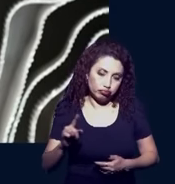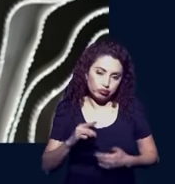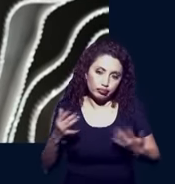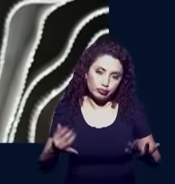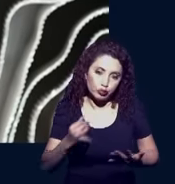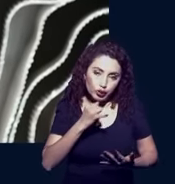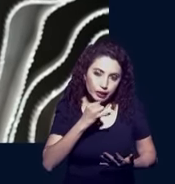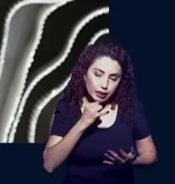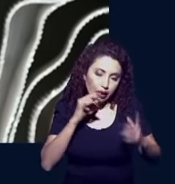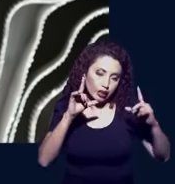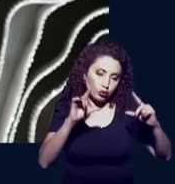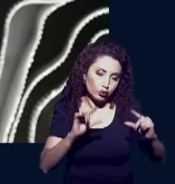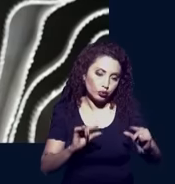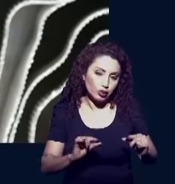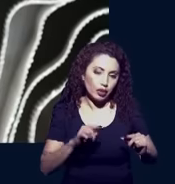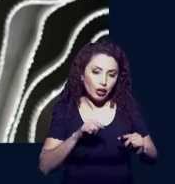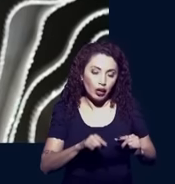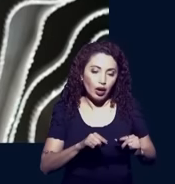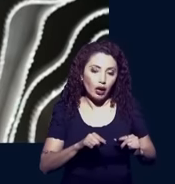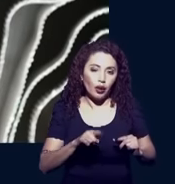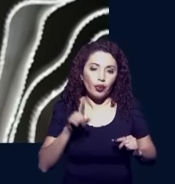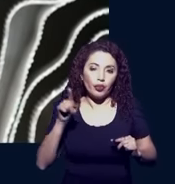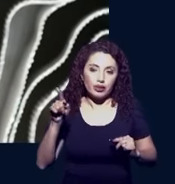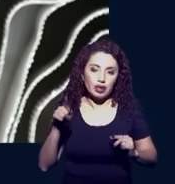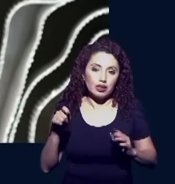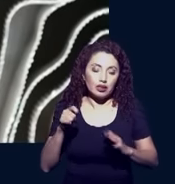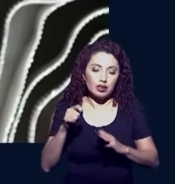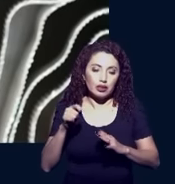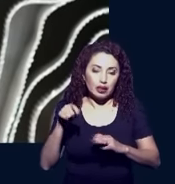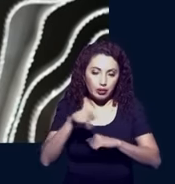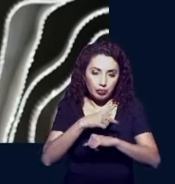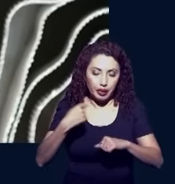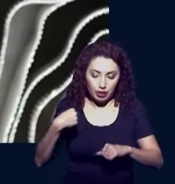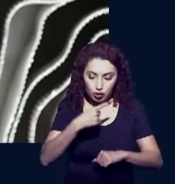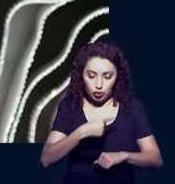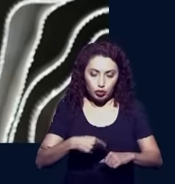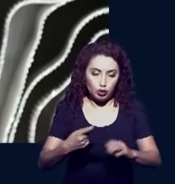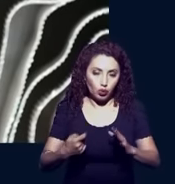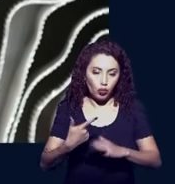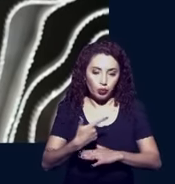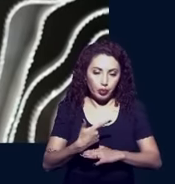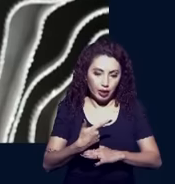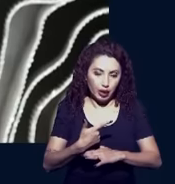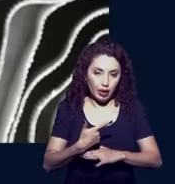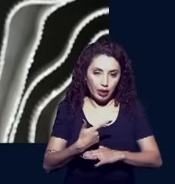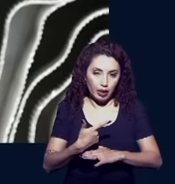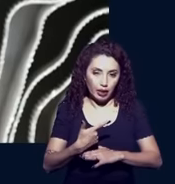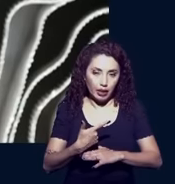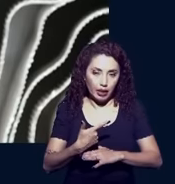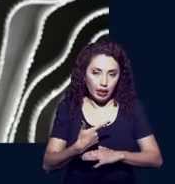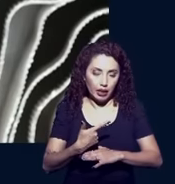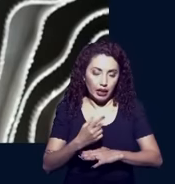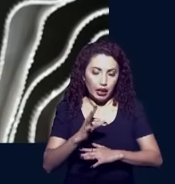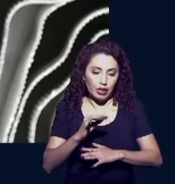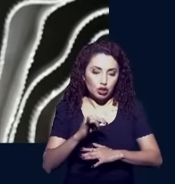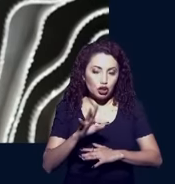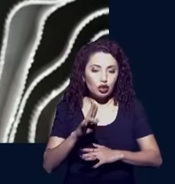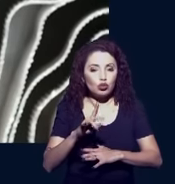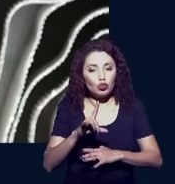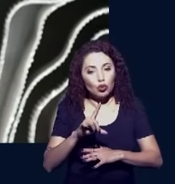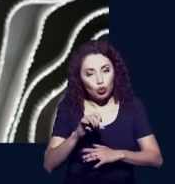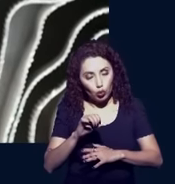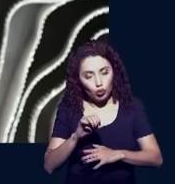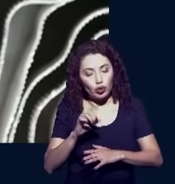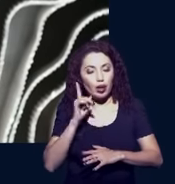redução da demanda da China pela compra das eh das trager ou seja dos títulos americanos isso isso é algo que vem desde